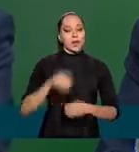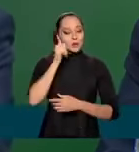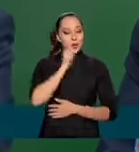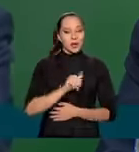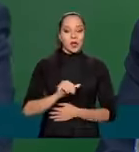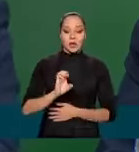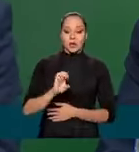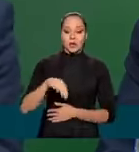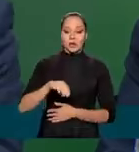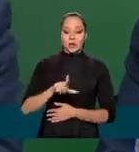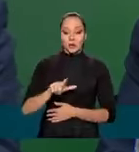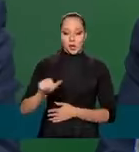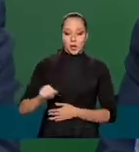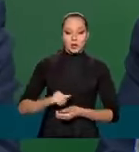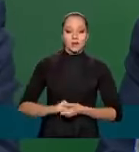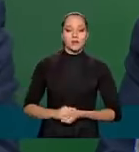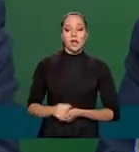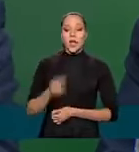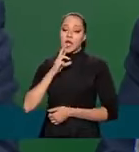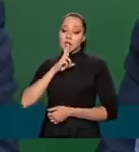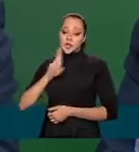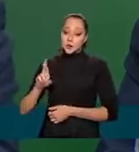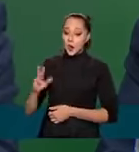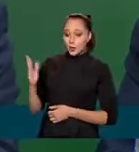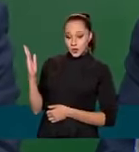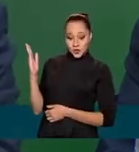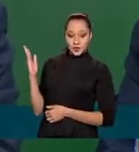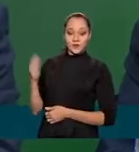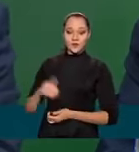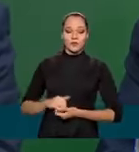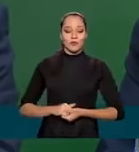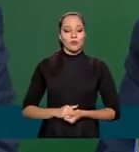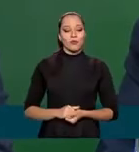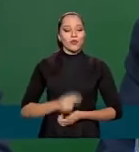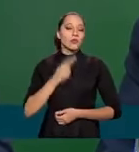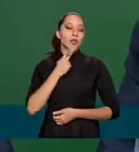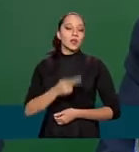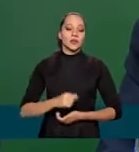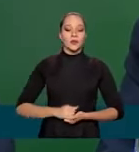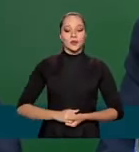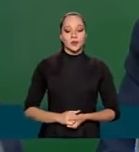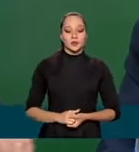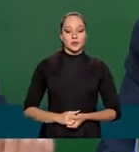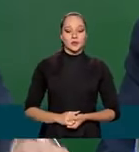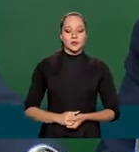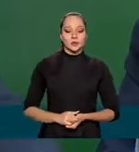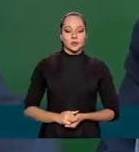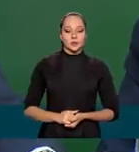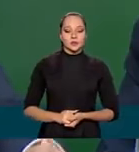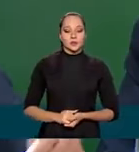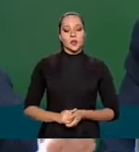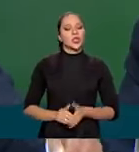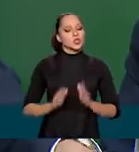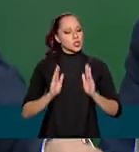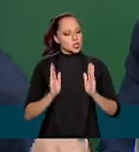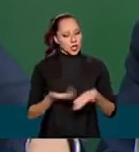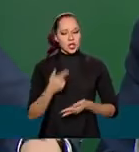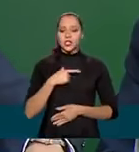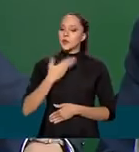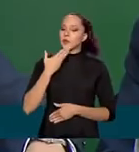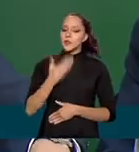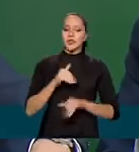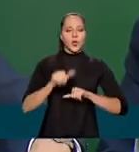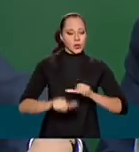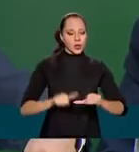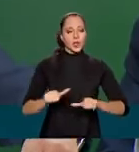Manoela me responde ao senhor William dizendo Eu já havia pedido a